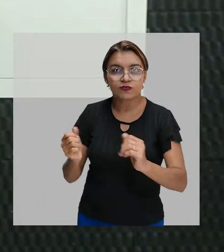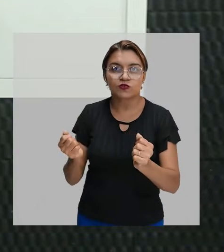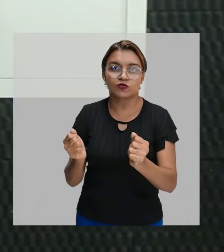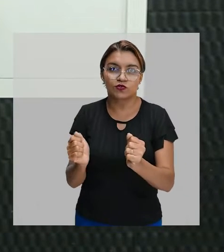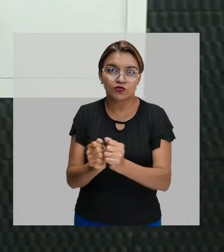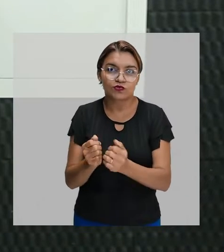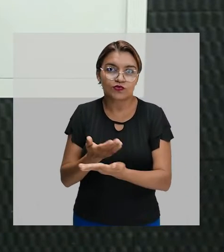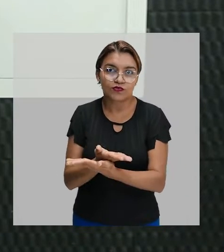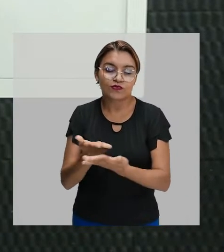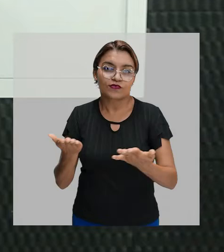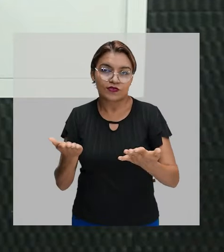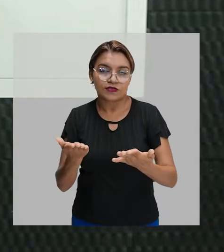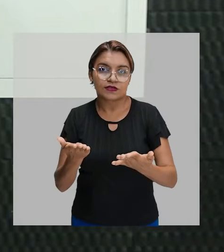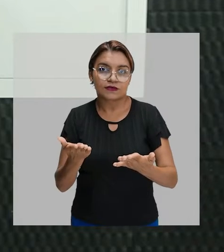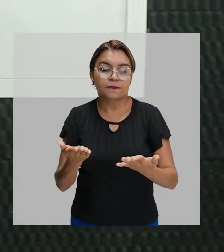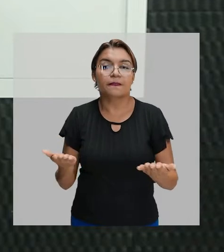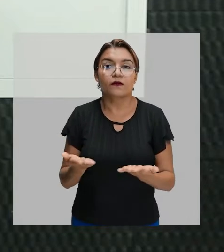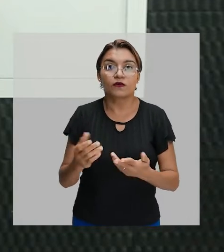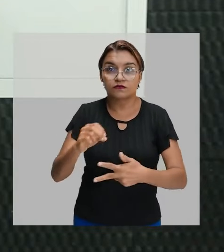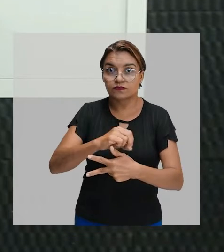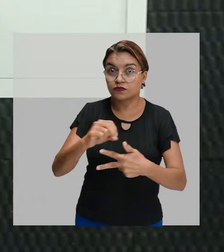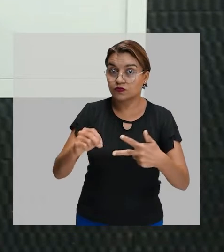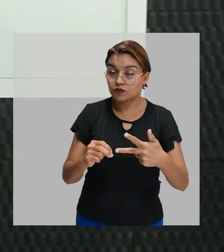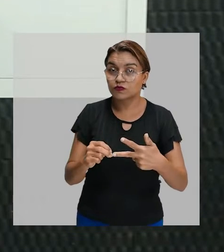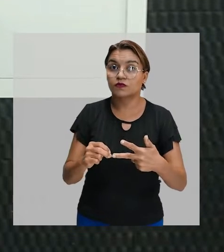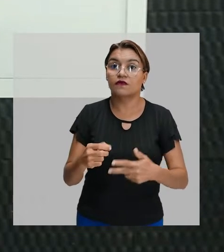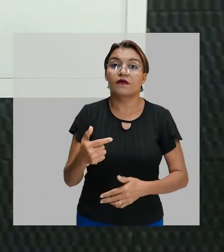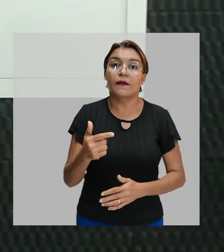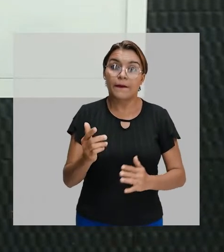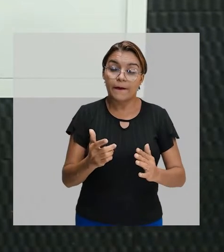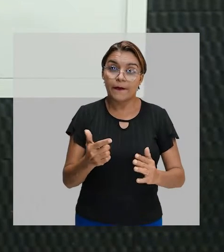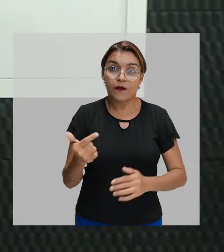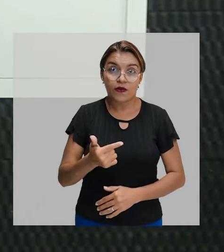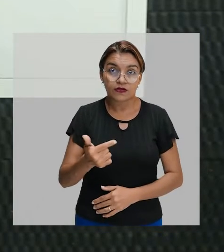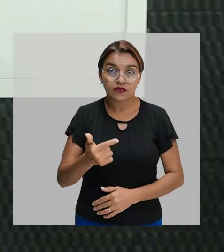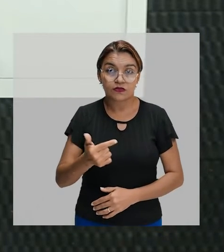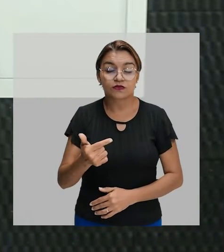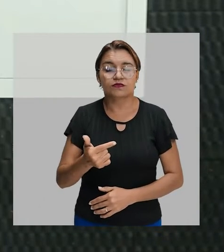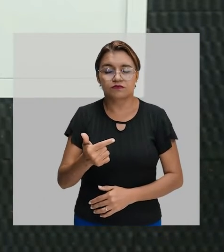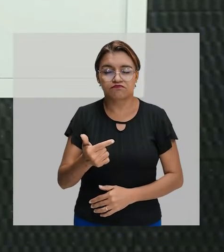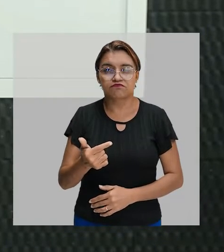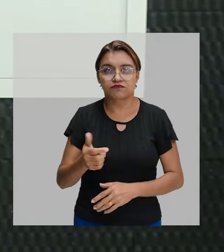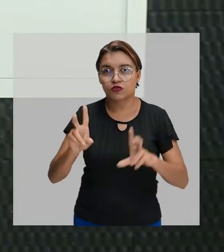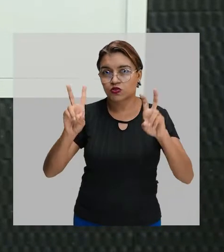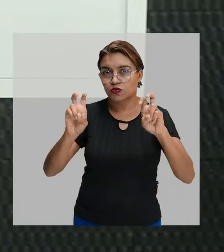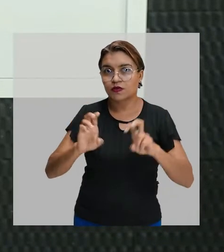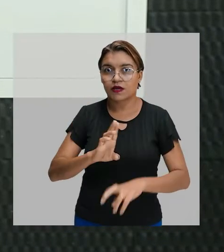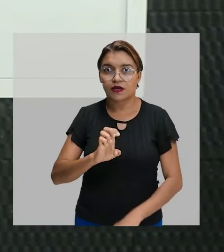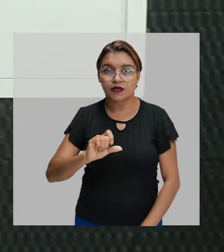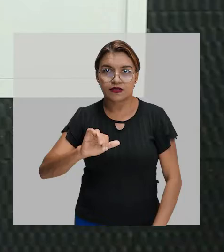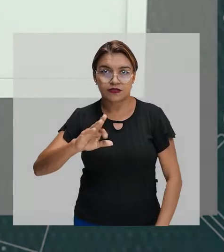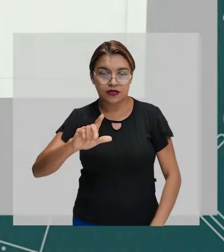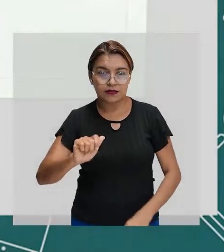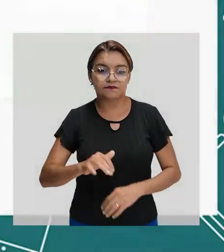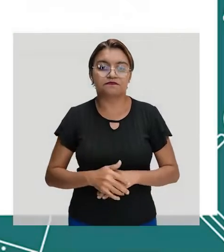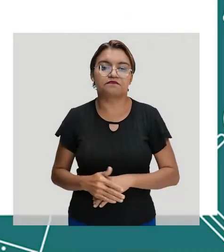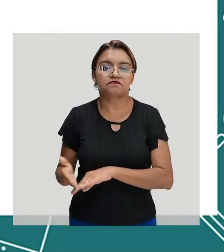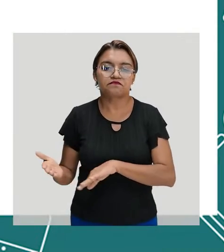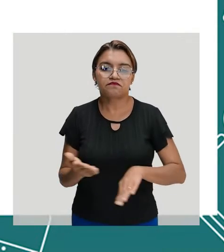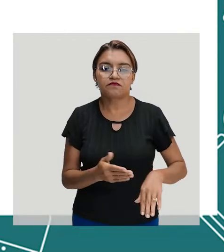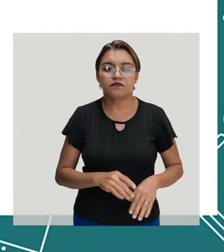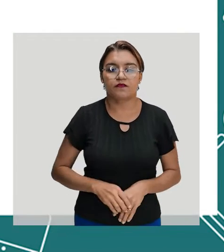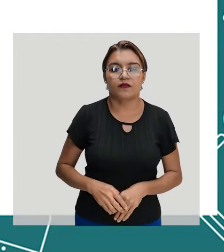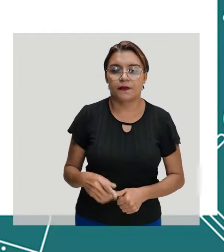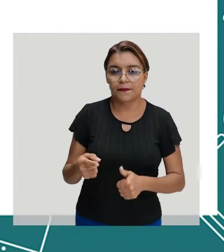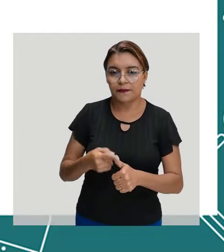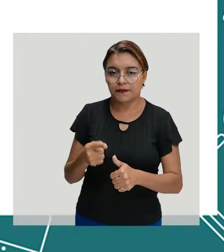a parte 2 de questões do Enem envolvendo escala no médico companhia comigo o melhor questão galera e o